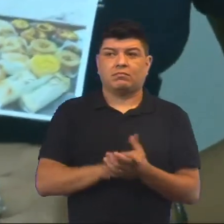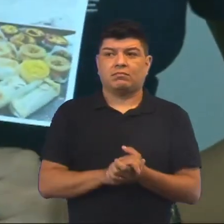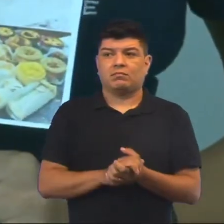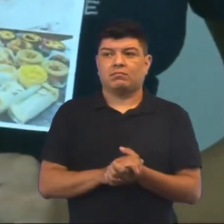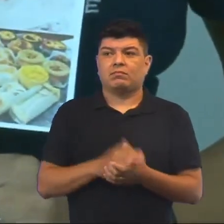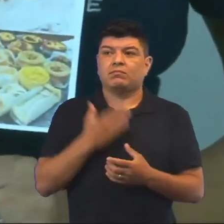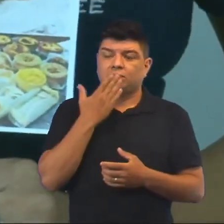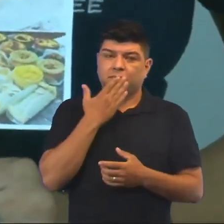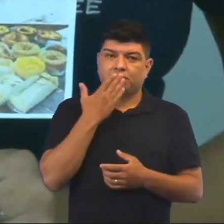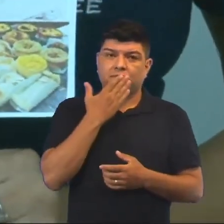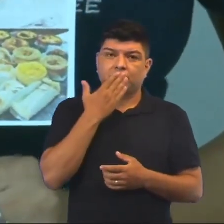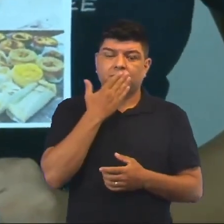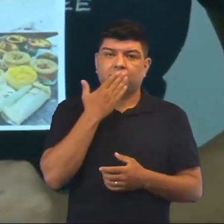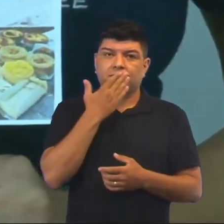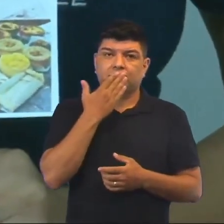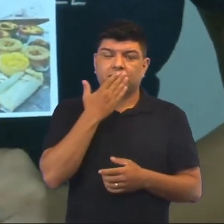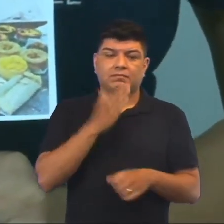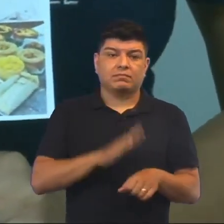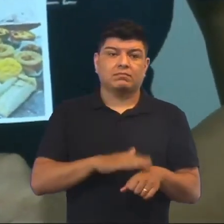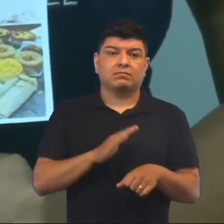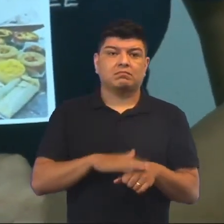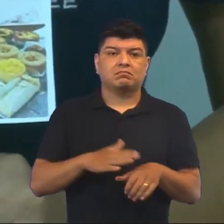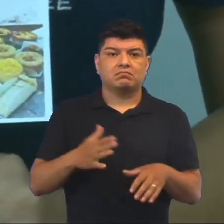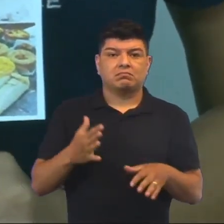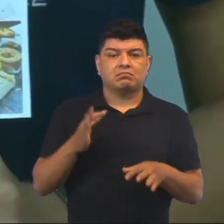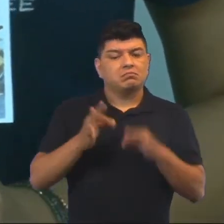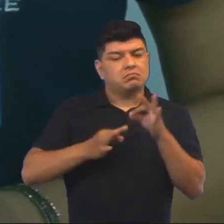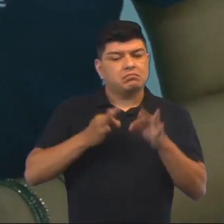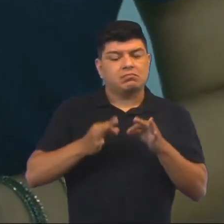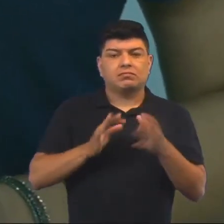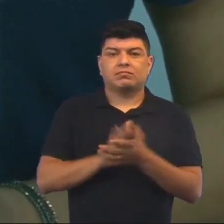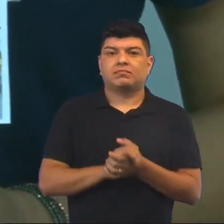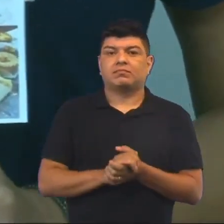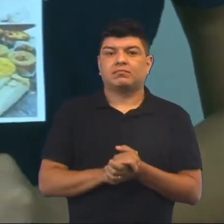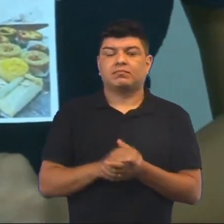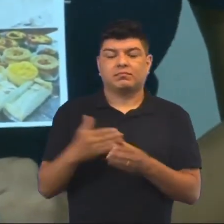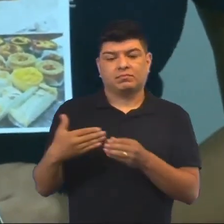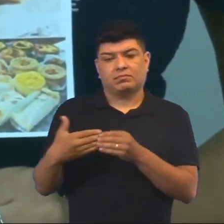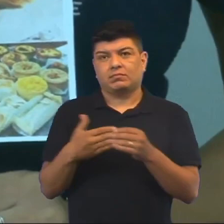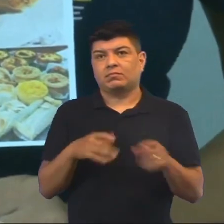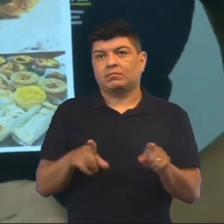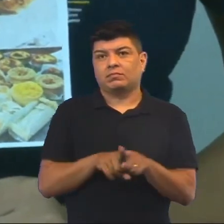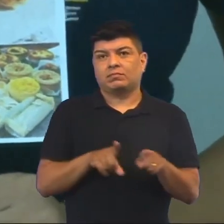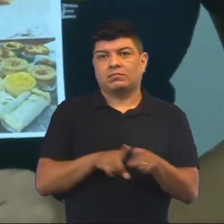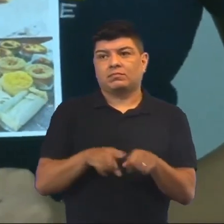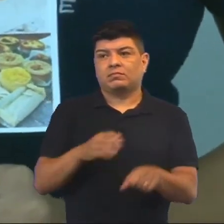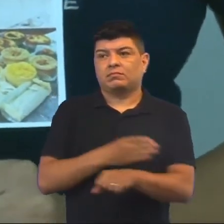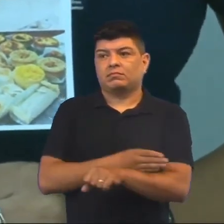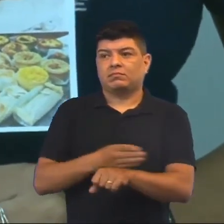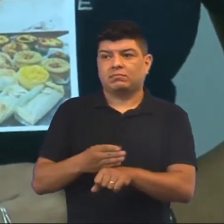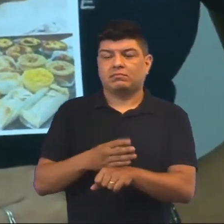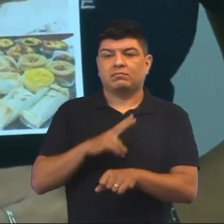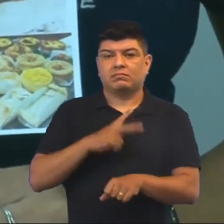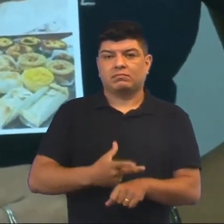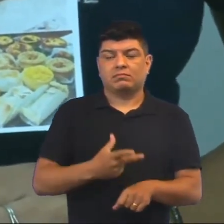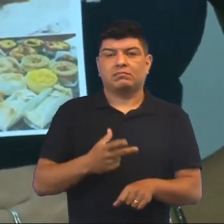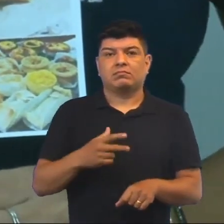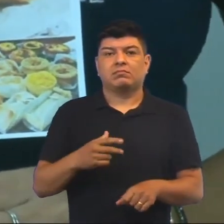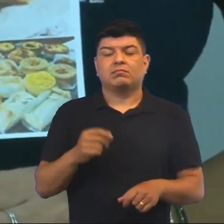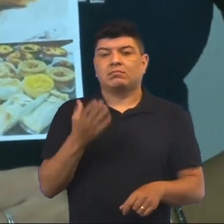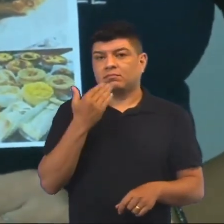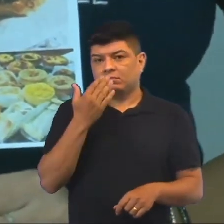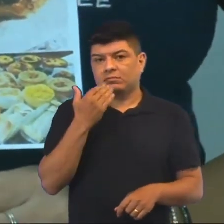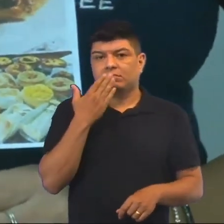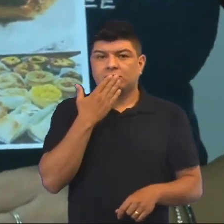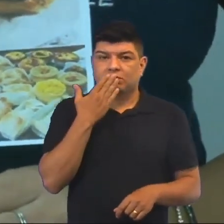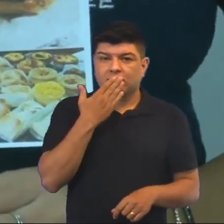nos doces mais finos, certo? Eles trouxeram também esse hábito, os portugueses tinham esse hábito de